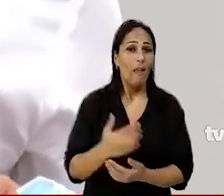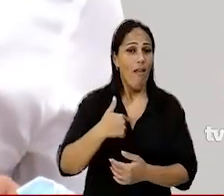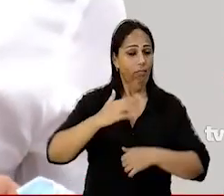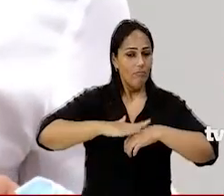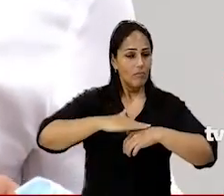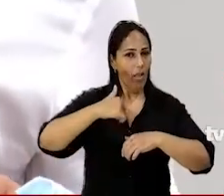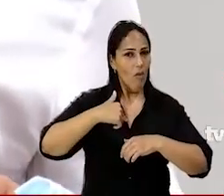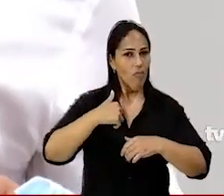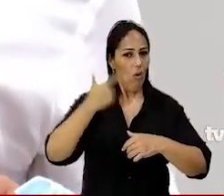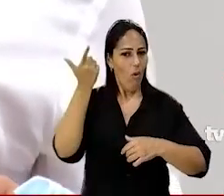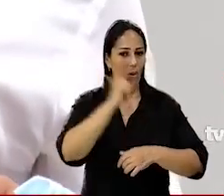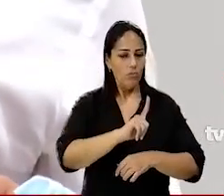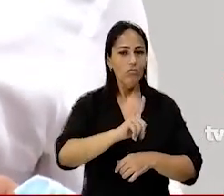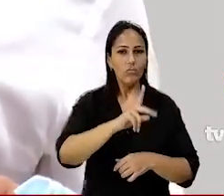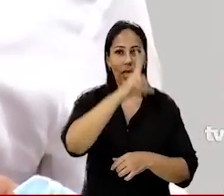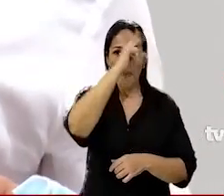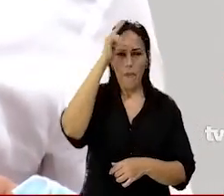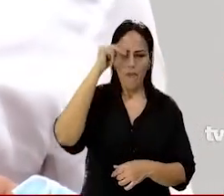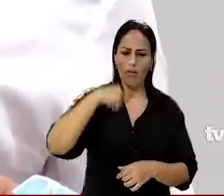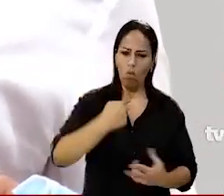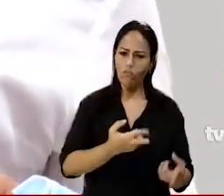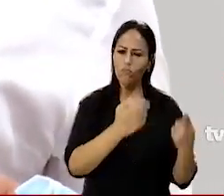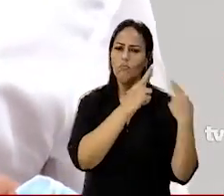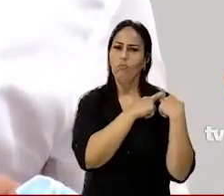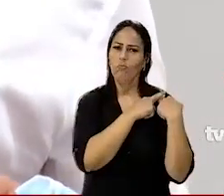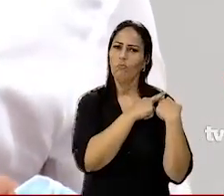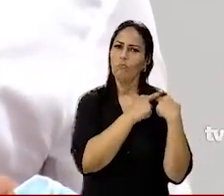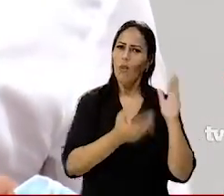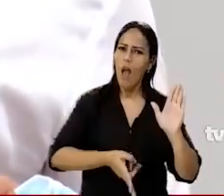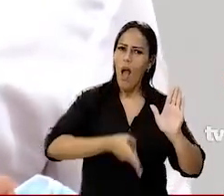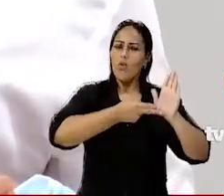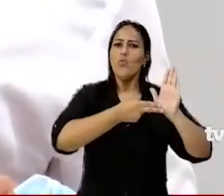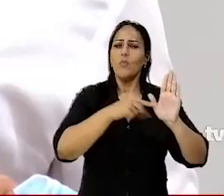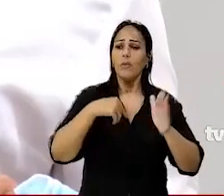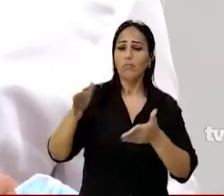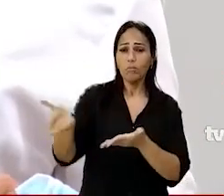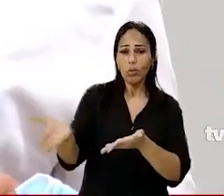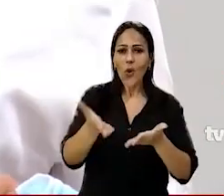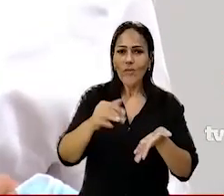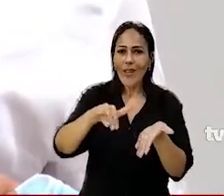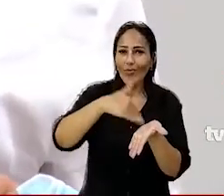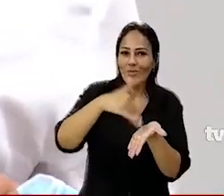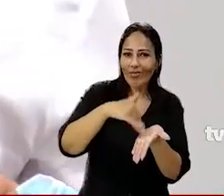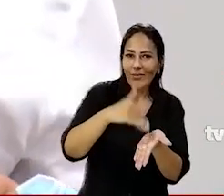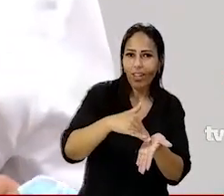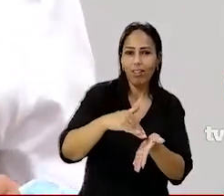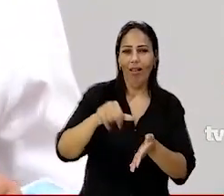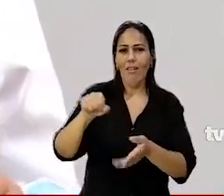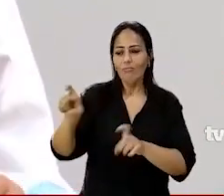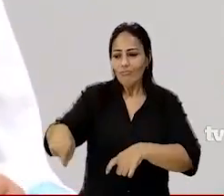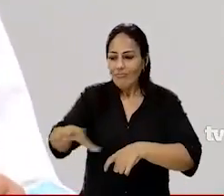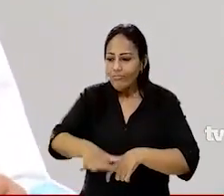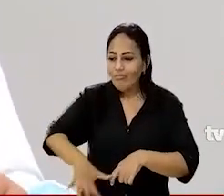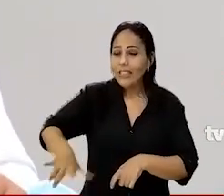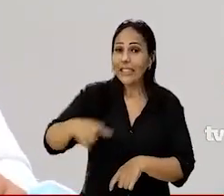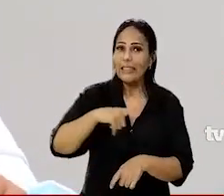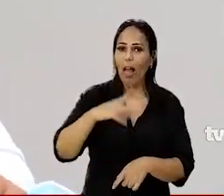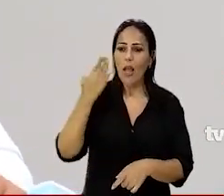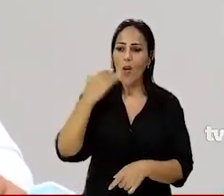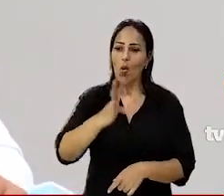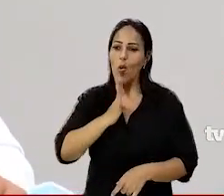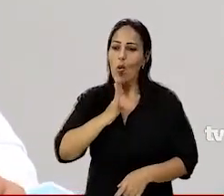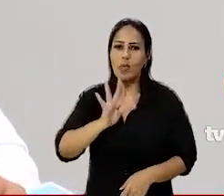quando prefeito, vou assumir a responsabilidade de chamar um secretário de agricultura que tenha a capacidade técnica de